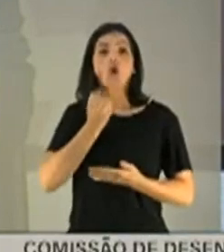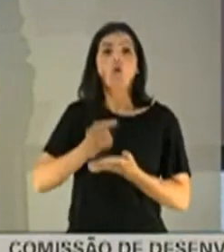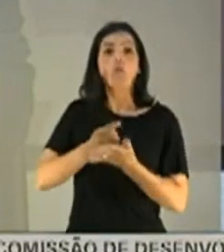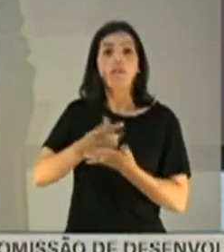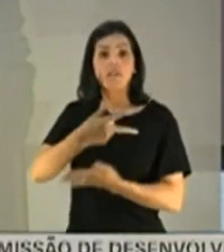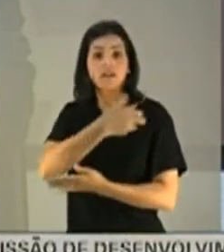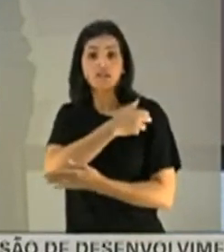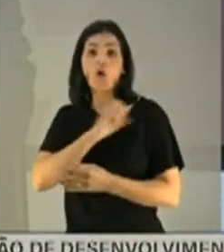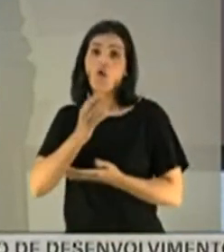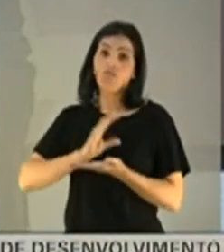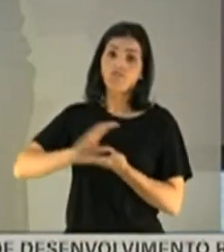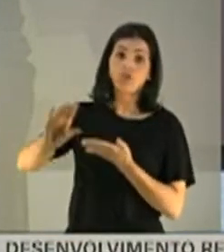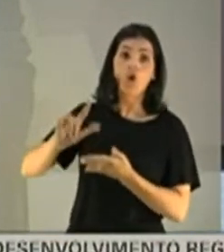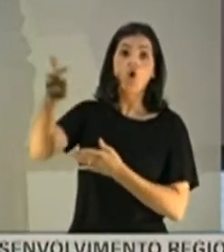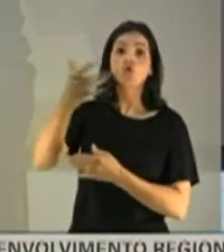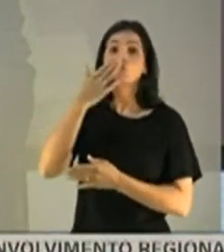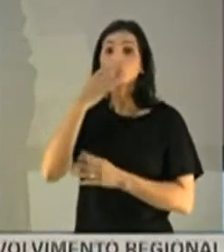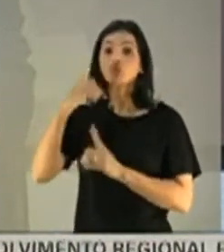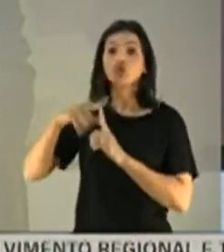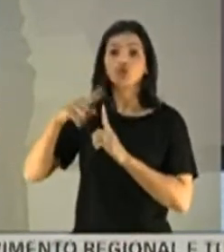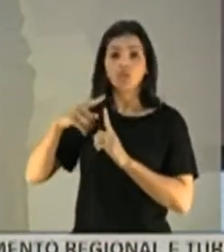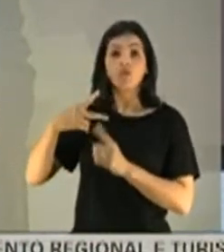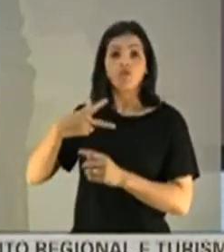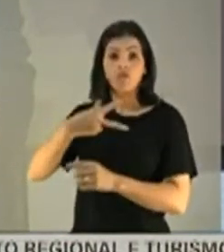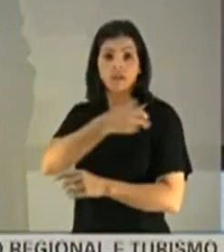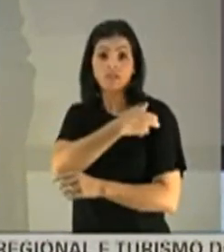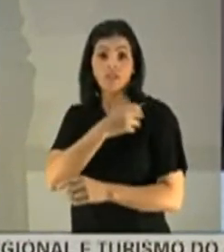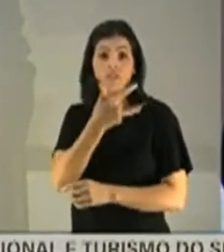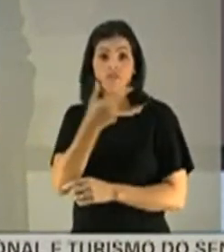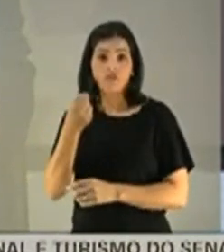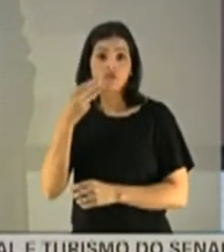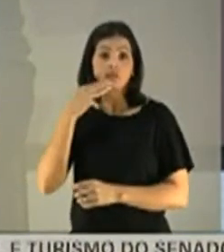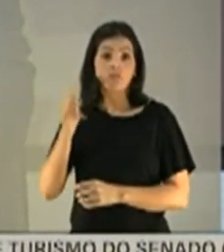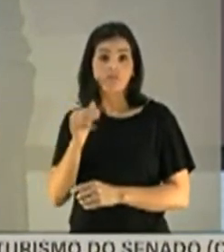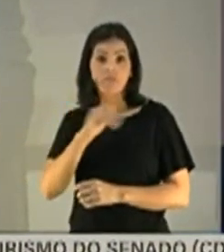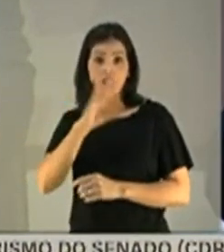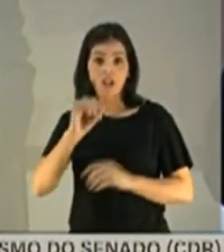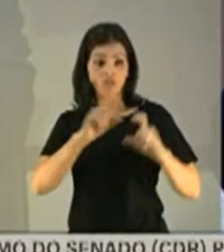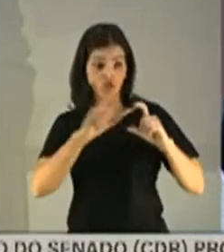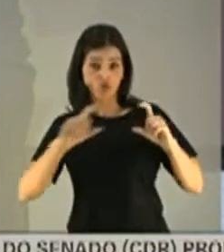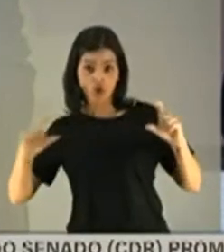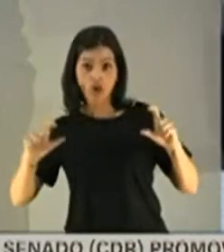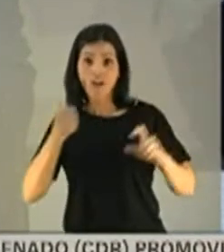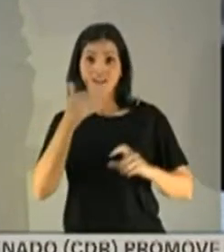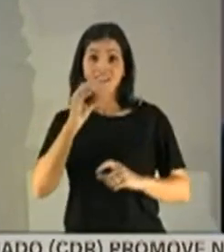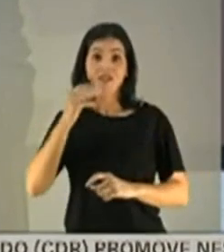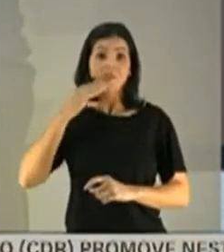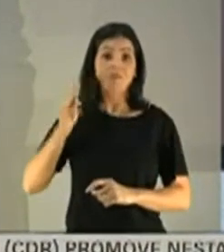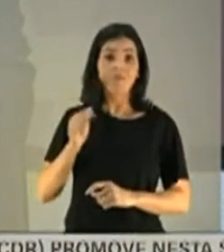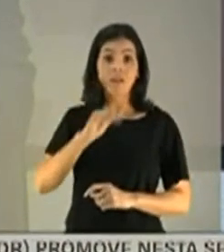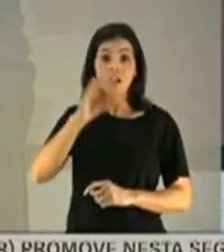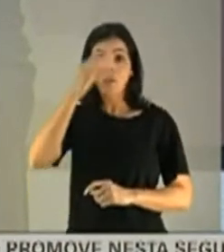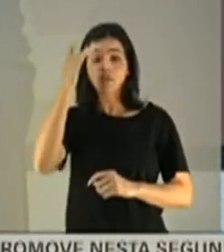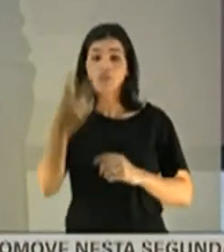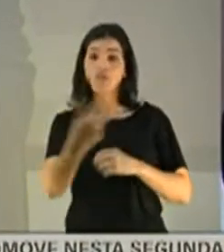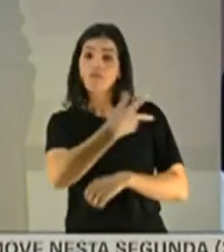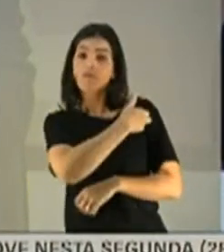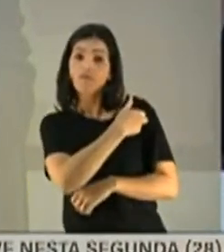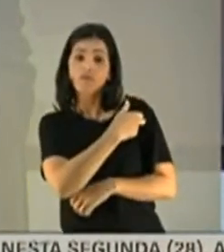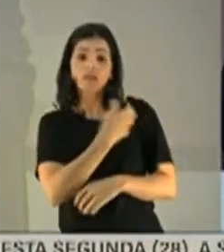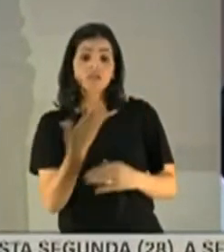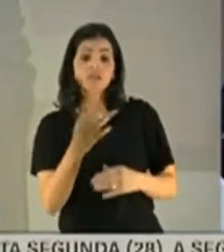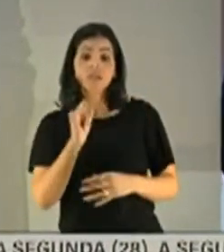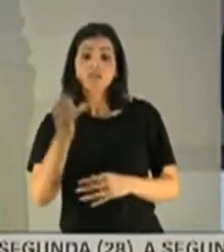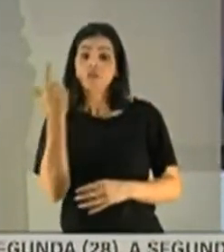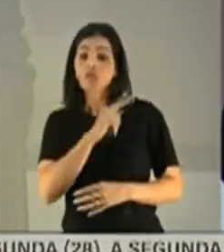destina imediatamente para outra vacina, que são 20 milhões de doses, mesmo sendo duas doses, são 10 milhões de pessoas imunizadas. Se a gente conseguir